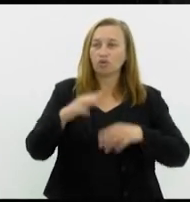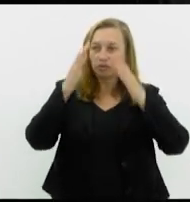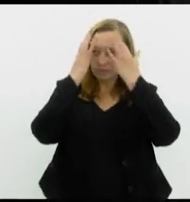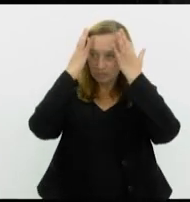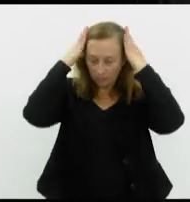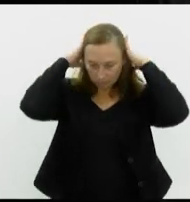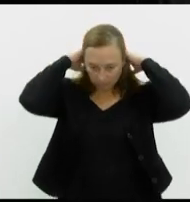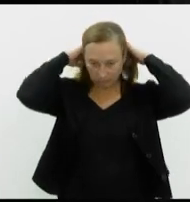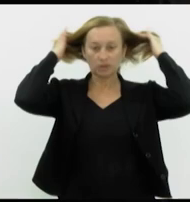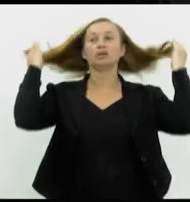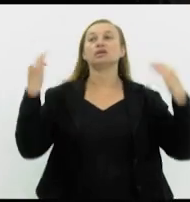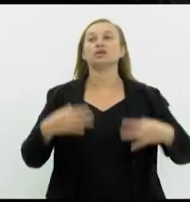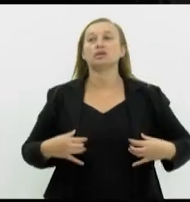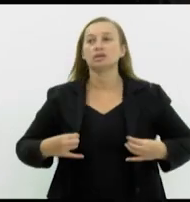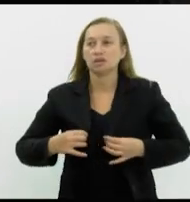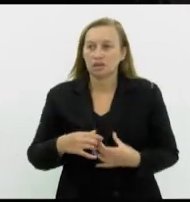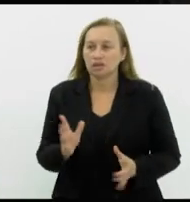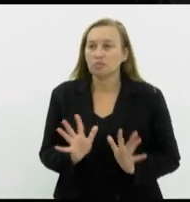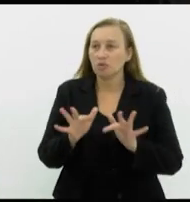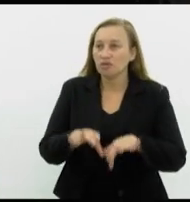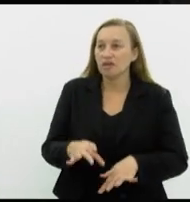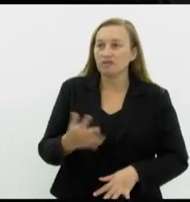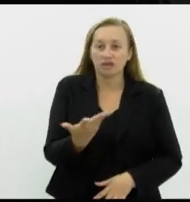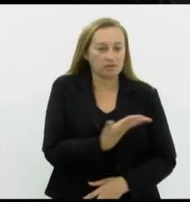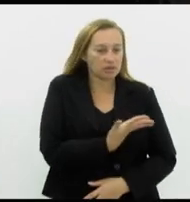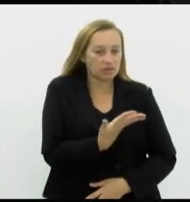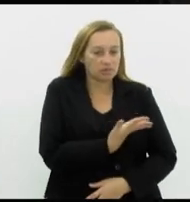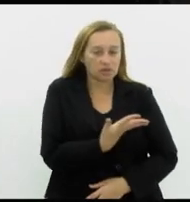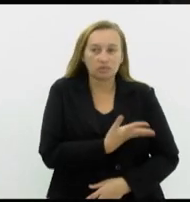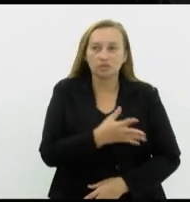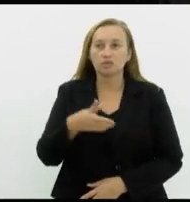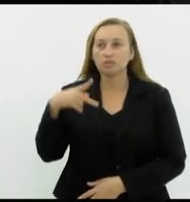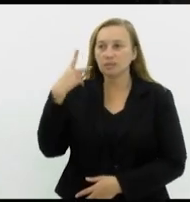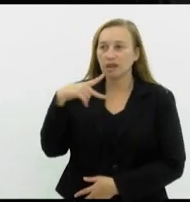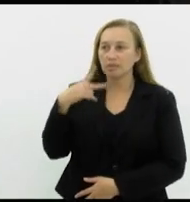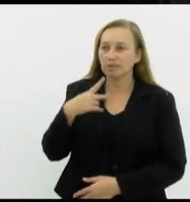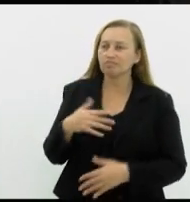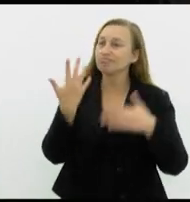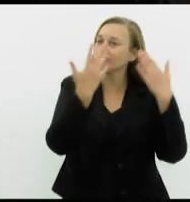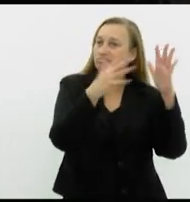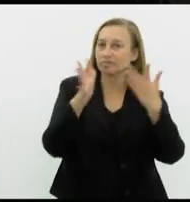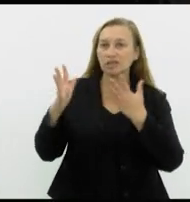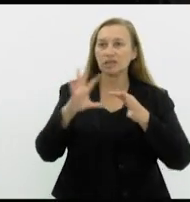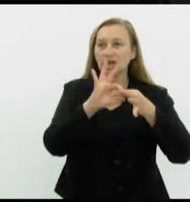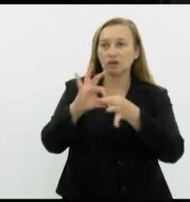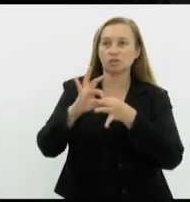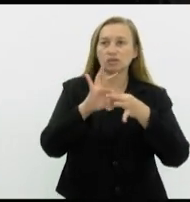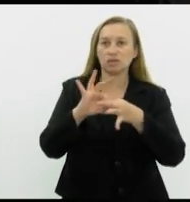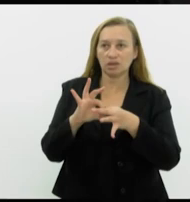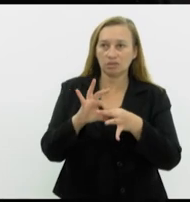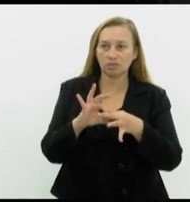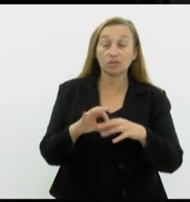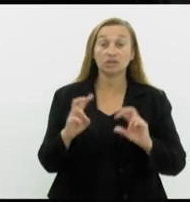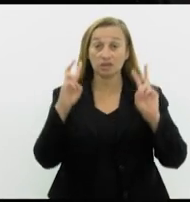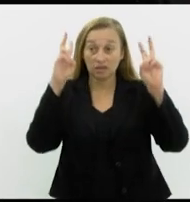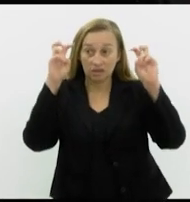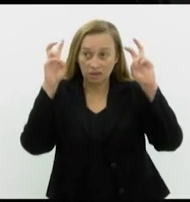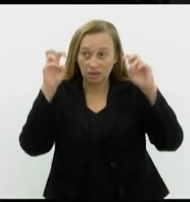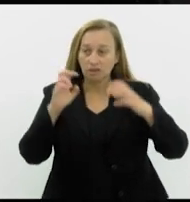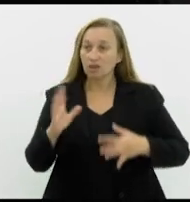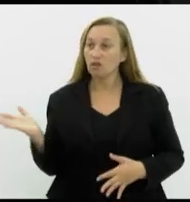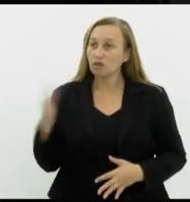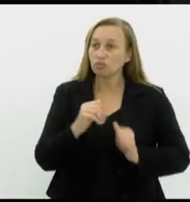fim, dizer aos meus colegas parlamentares que celebro a união em torno desta questão.